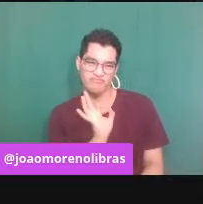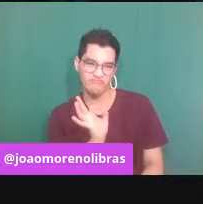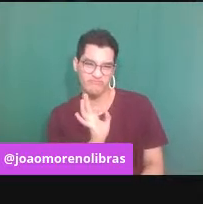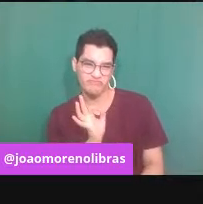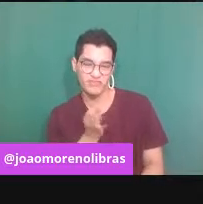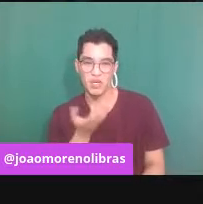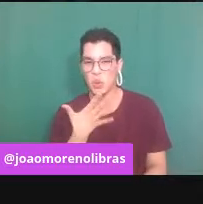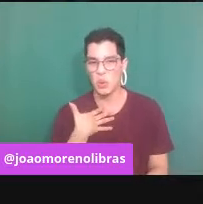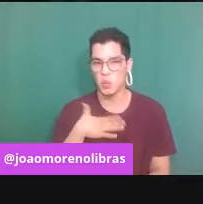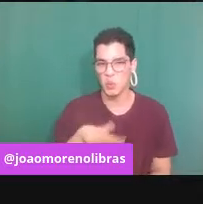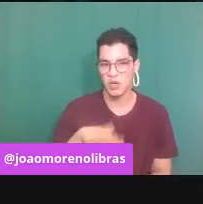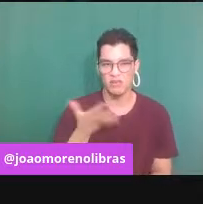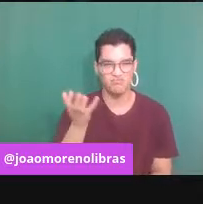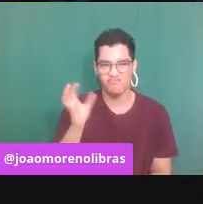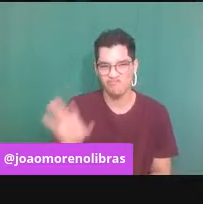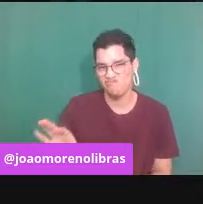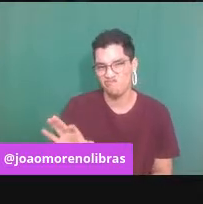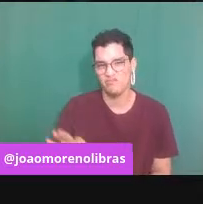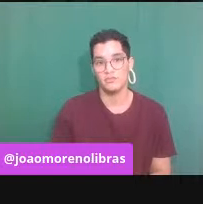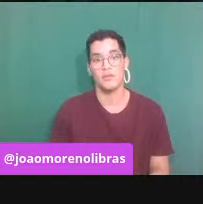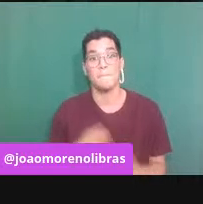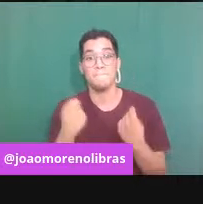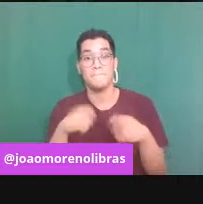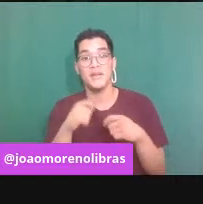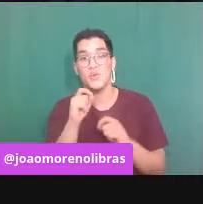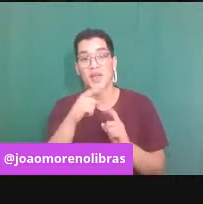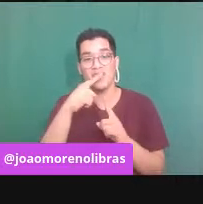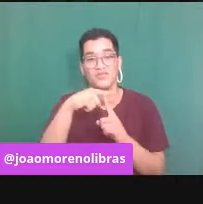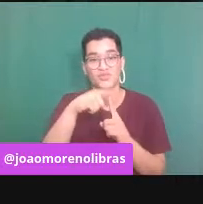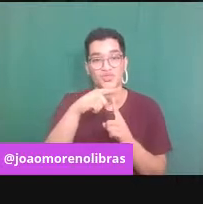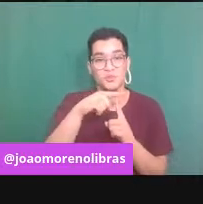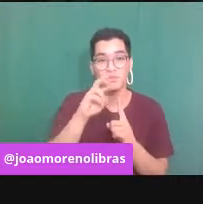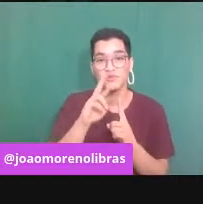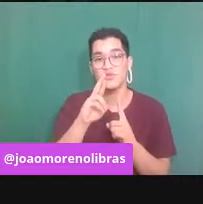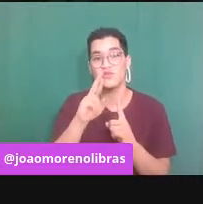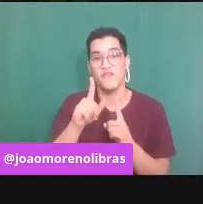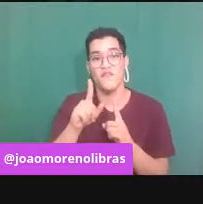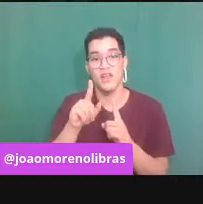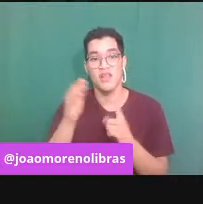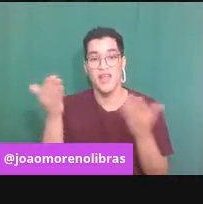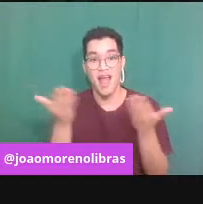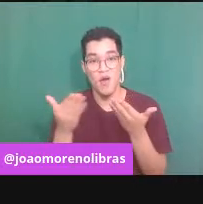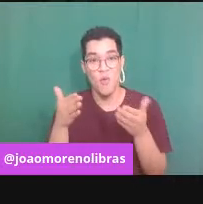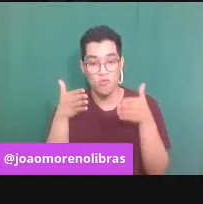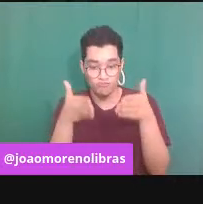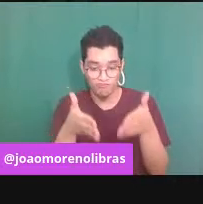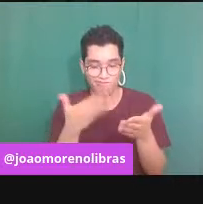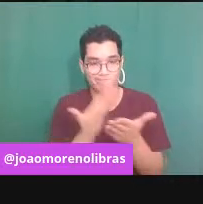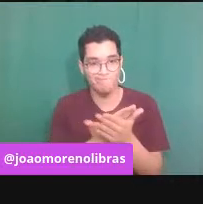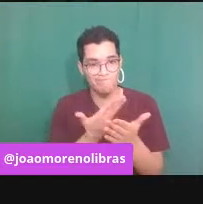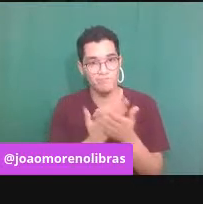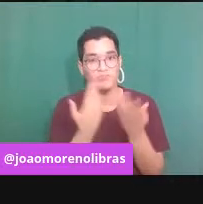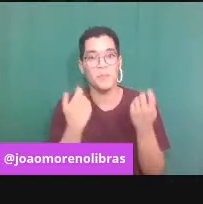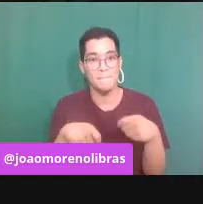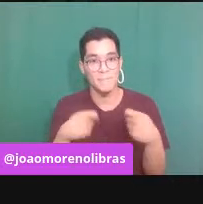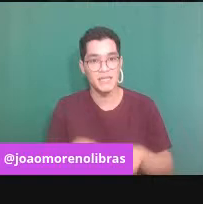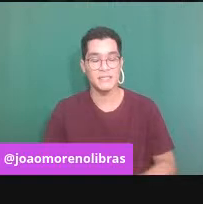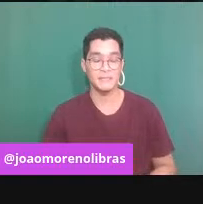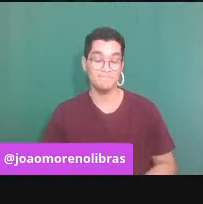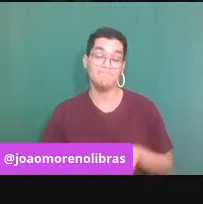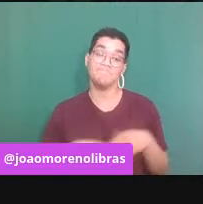participação, né? Então, um outro gênero que tem aí que pode ser estudado. Então, vejam que aí a gente viu algumas